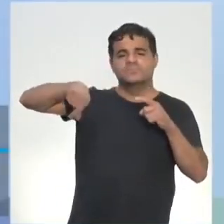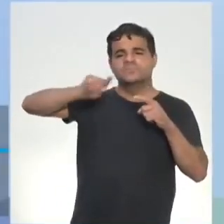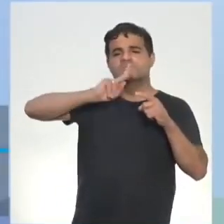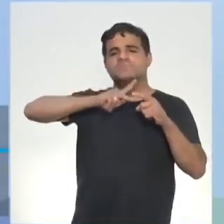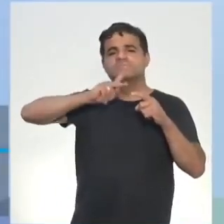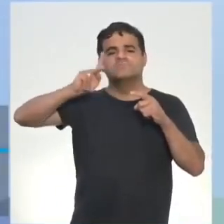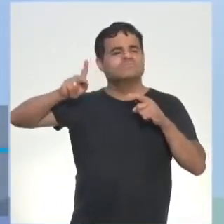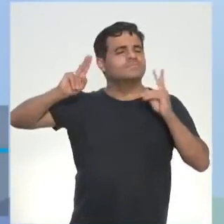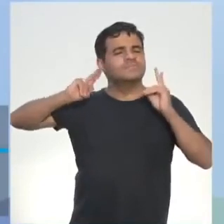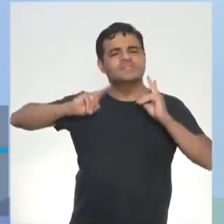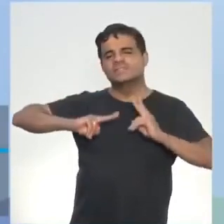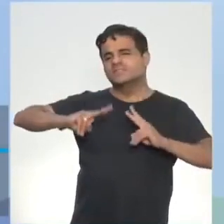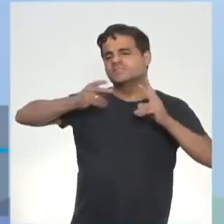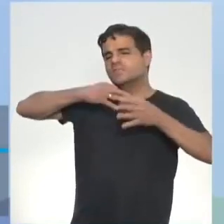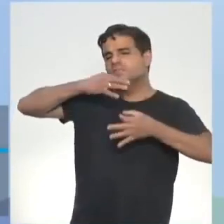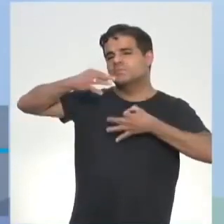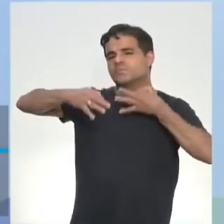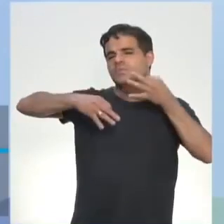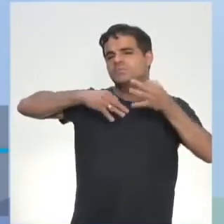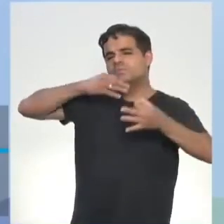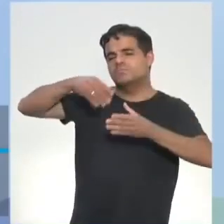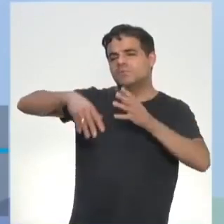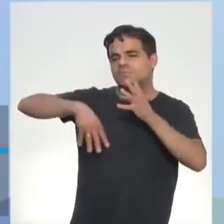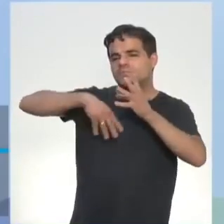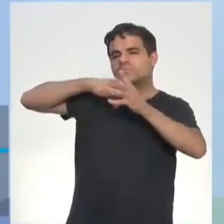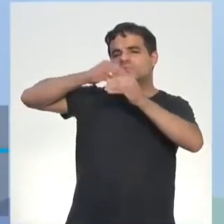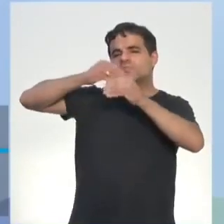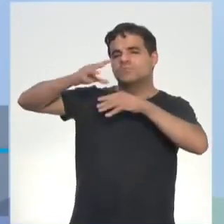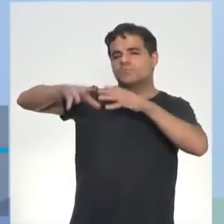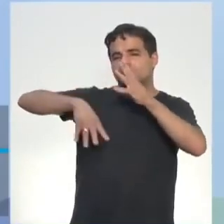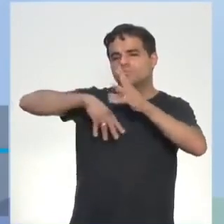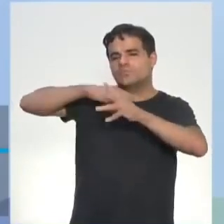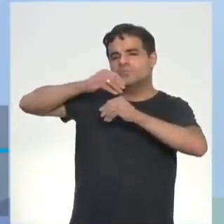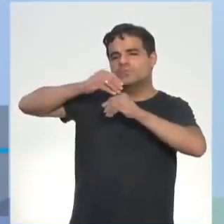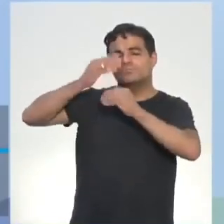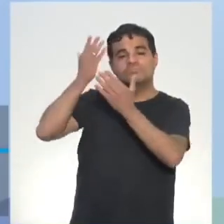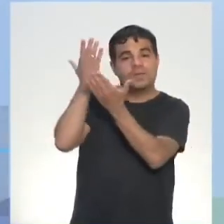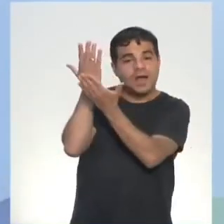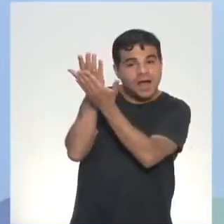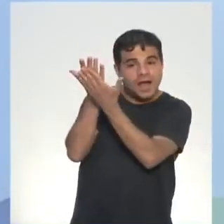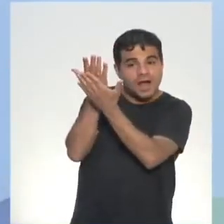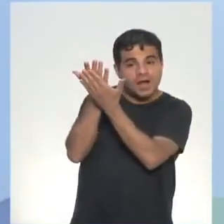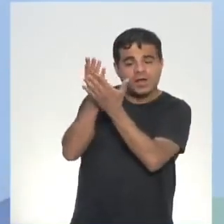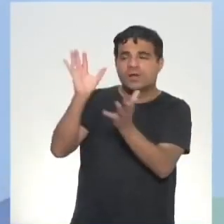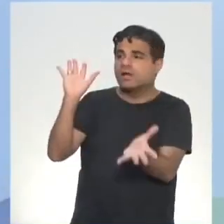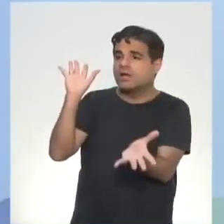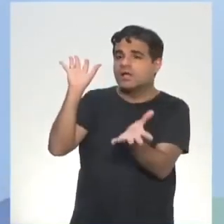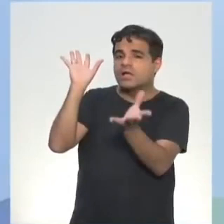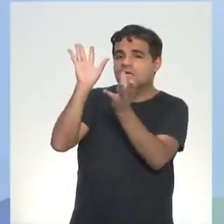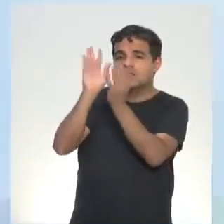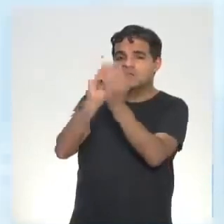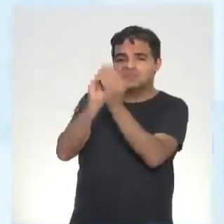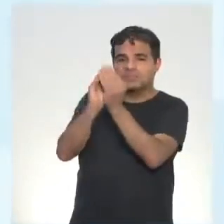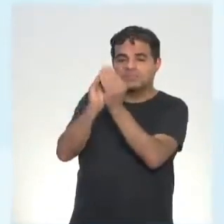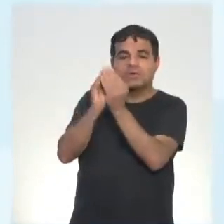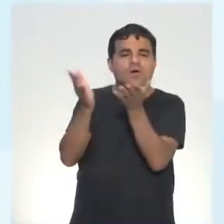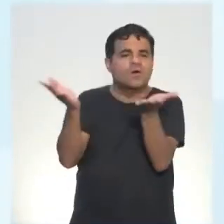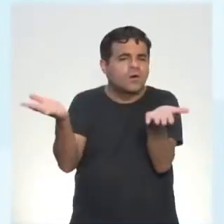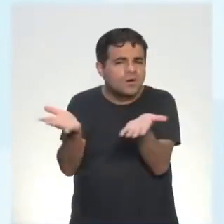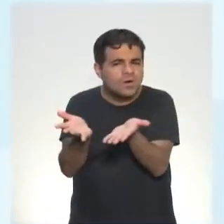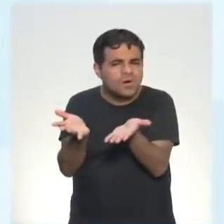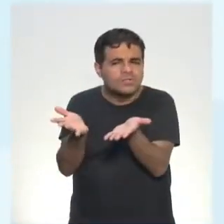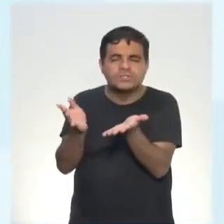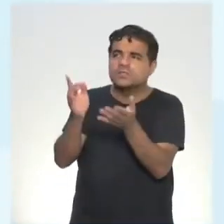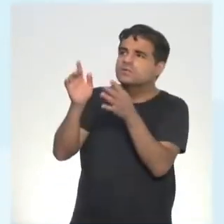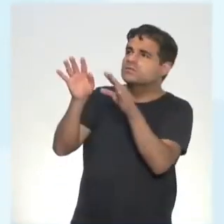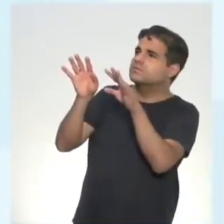professores aí sempre com contribuições maravilhosas para a nossa aula. E aí, gente, vamos fazer então um resuminho da nossa aula de hoje? Então, olha só,